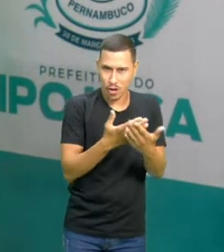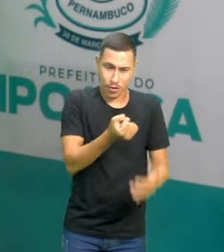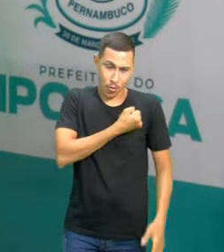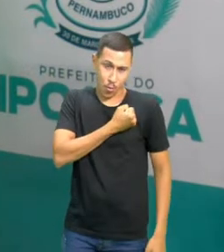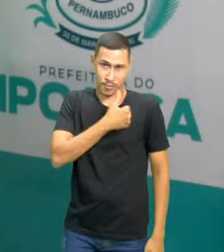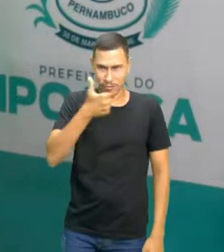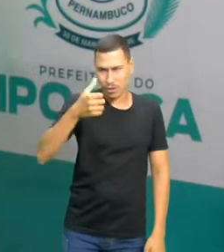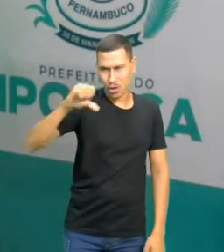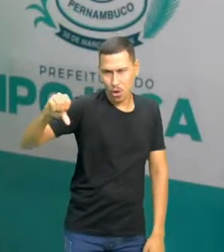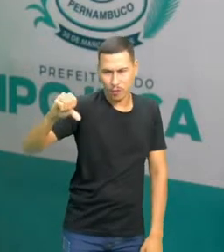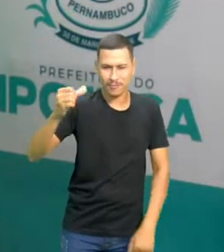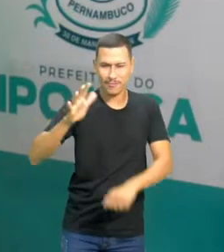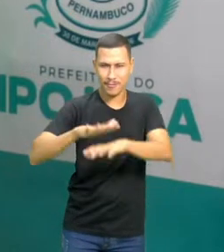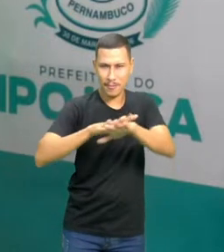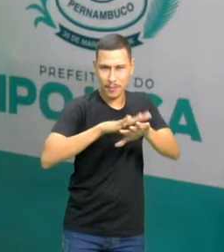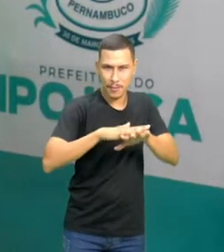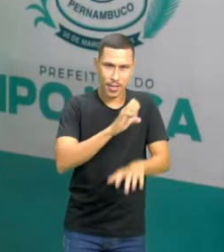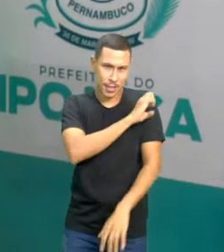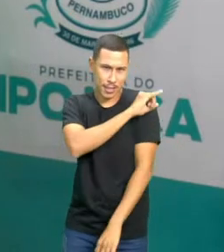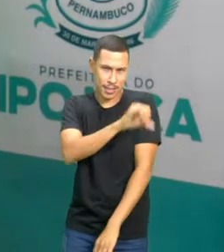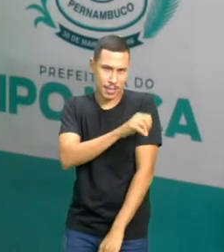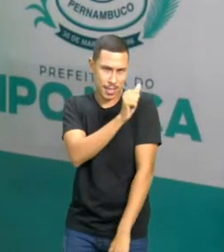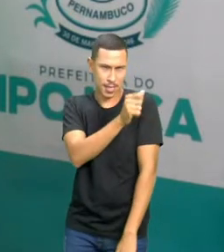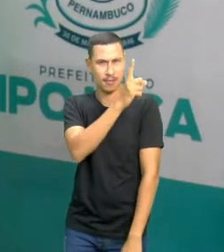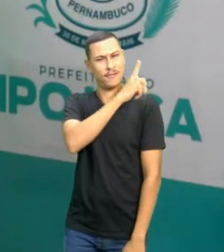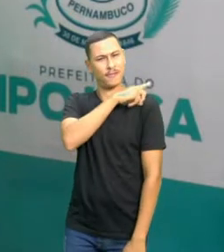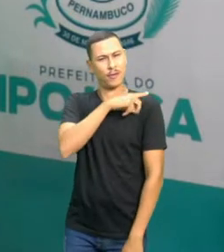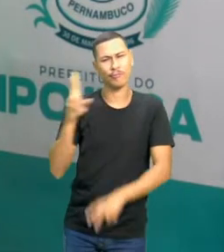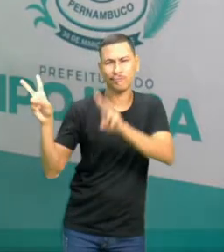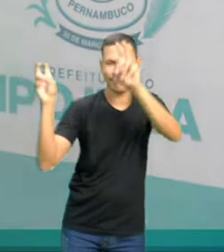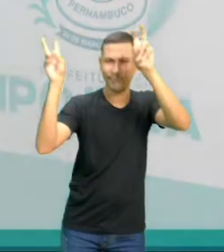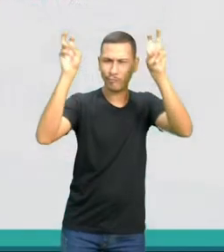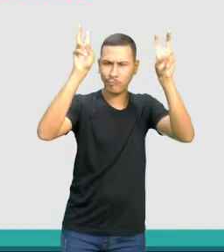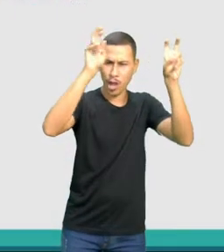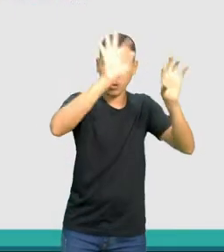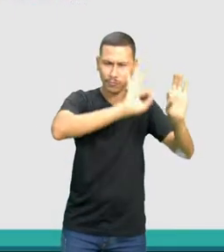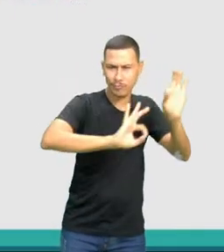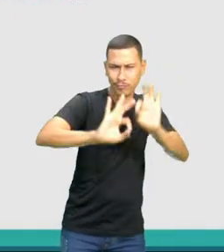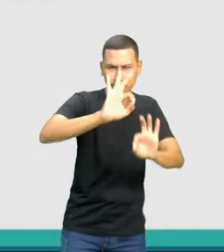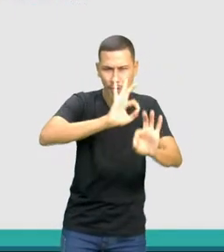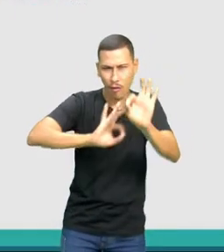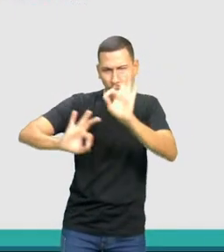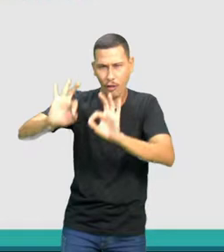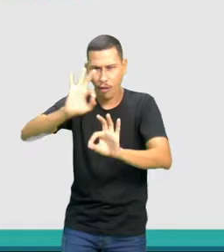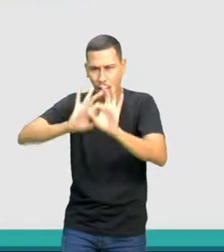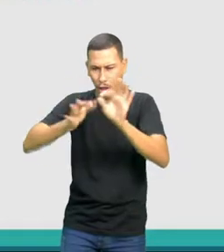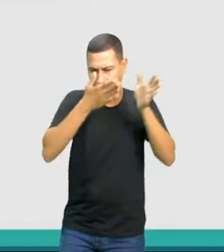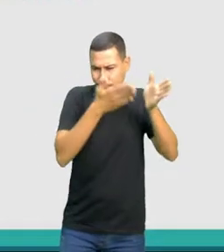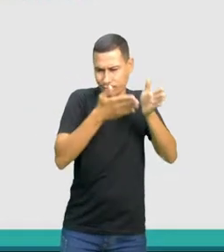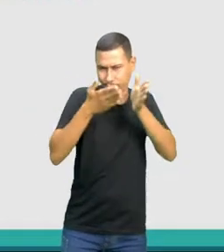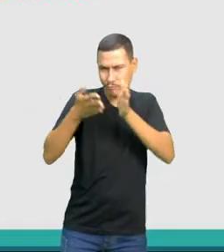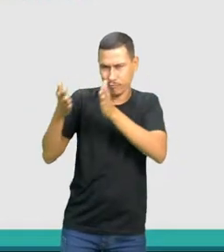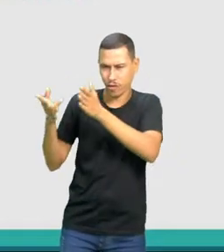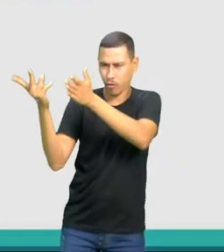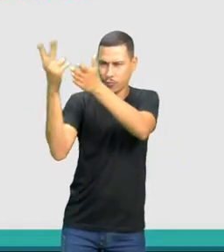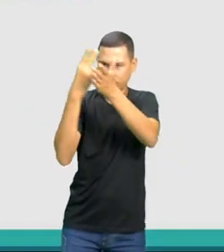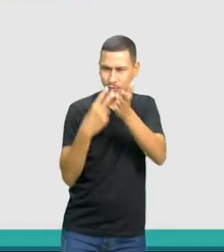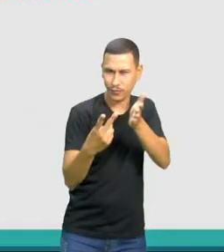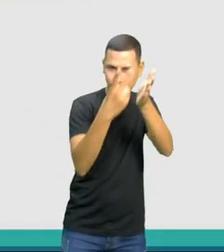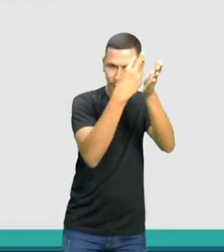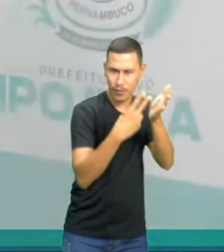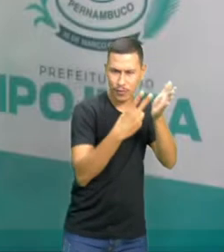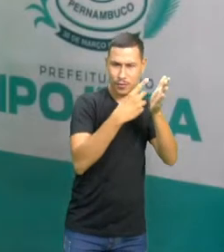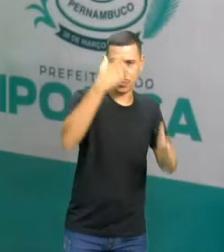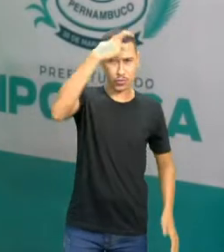de matemática para a EJA da fase 1, com o tema Organização e Ordenação de Figuras. Eu,